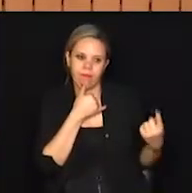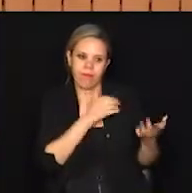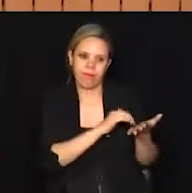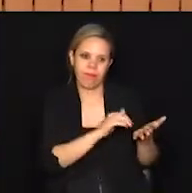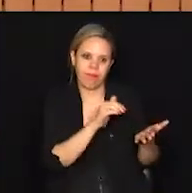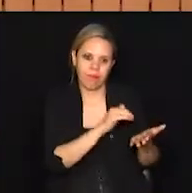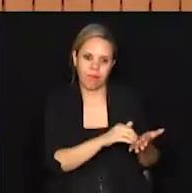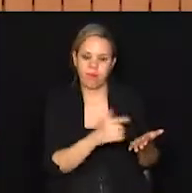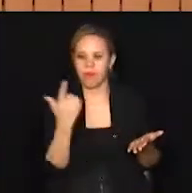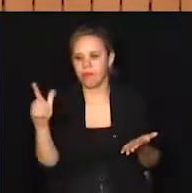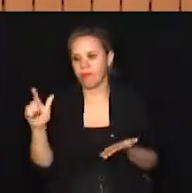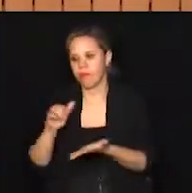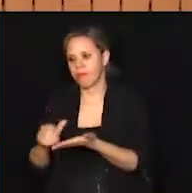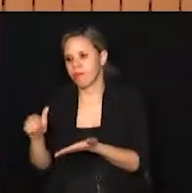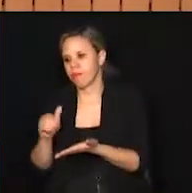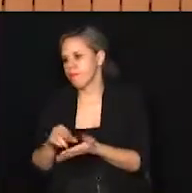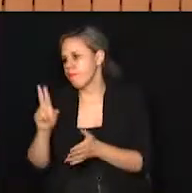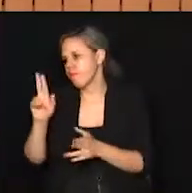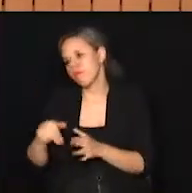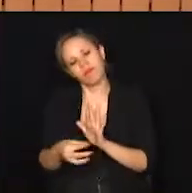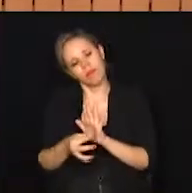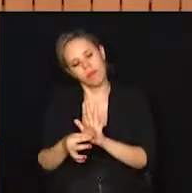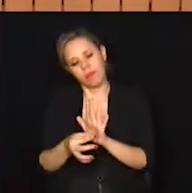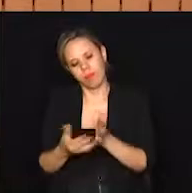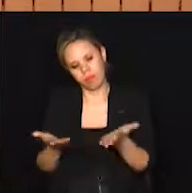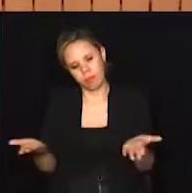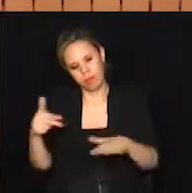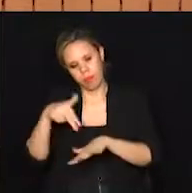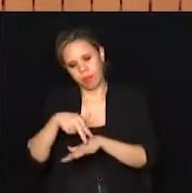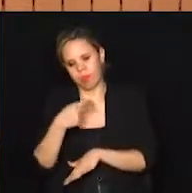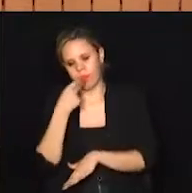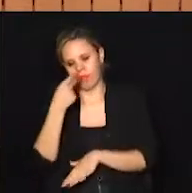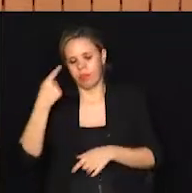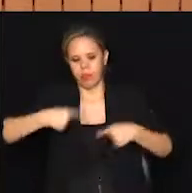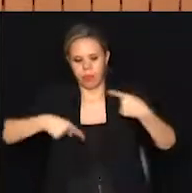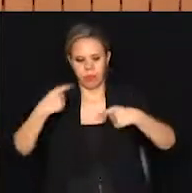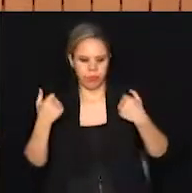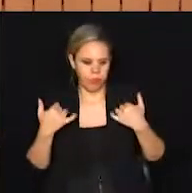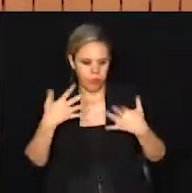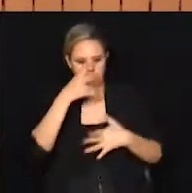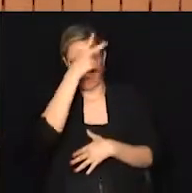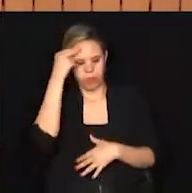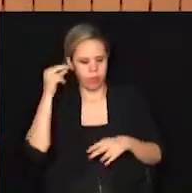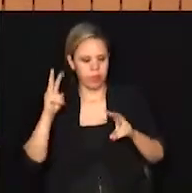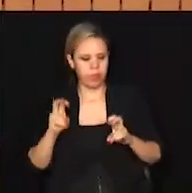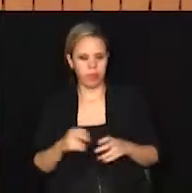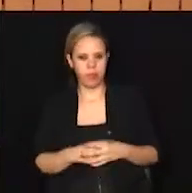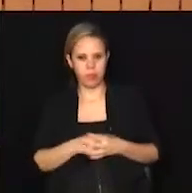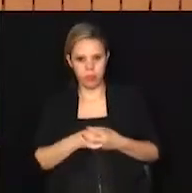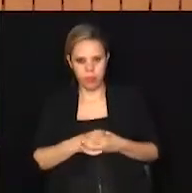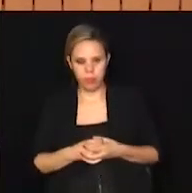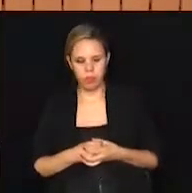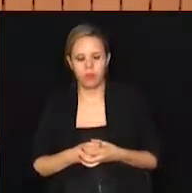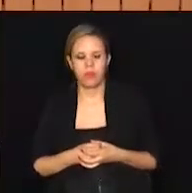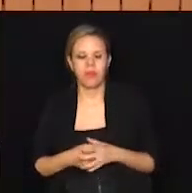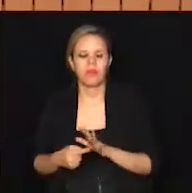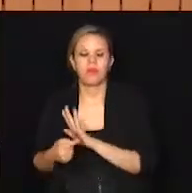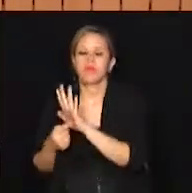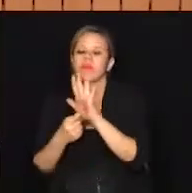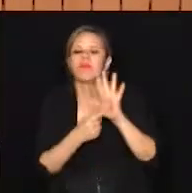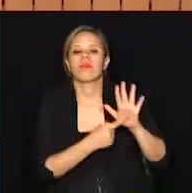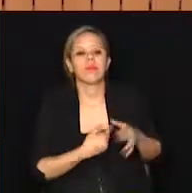secretaria como a outra nunca se colocaram à disposição de um debate público sobre o tema. Né? As apresentações,